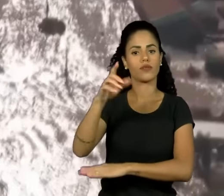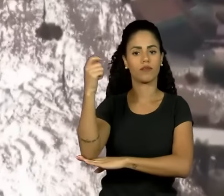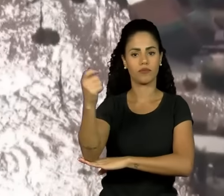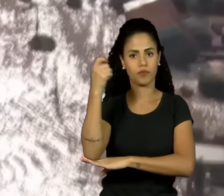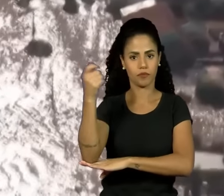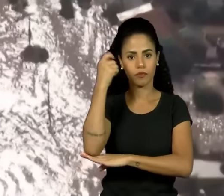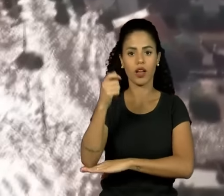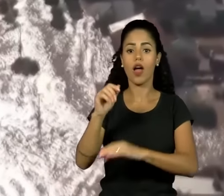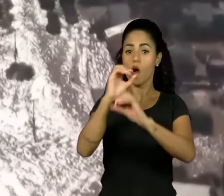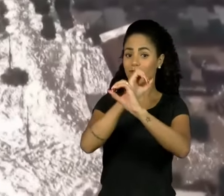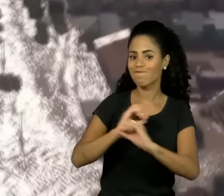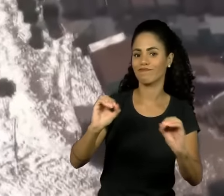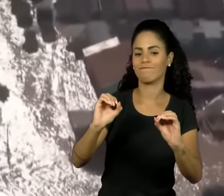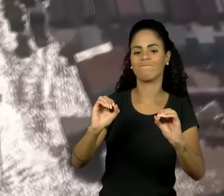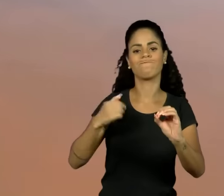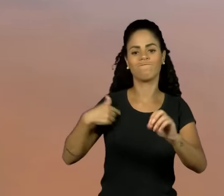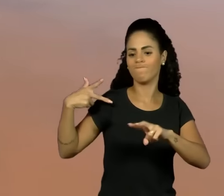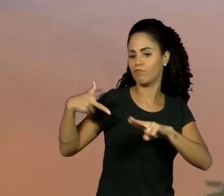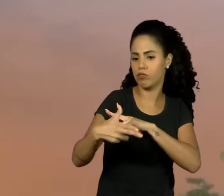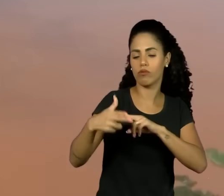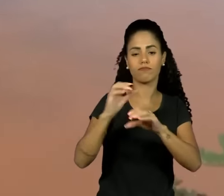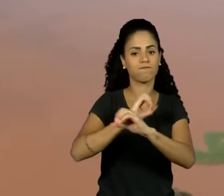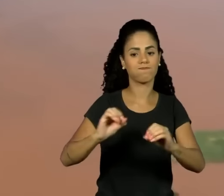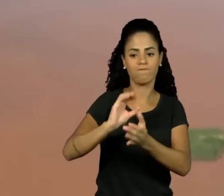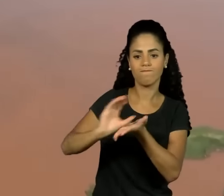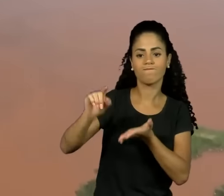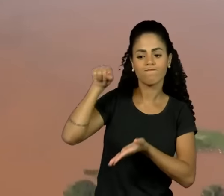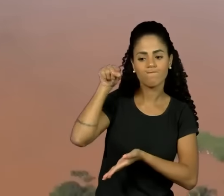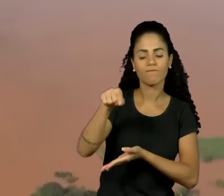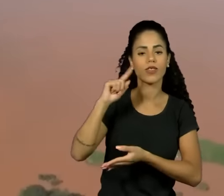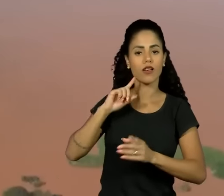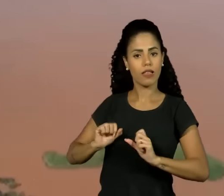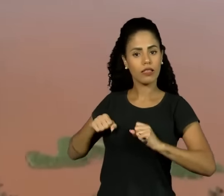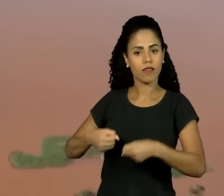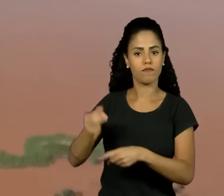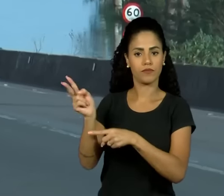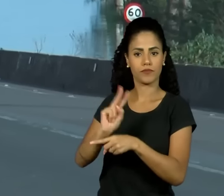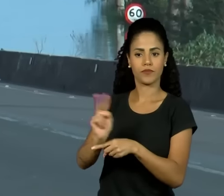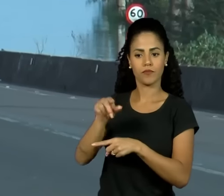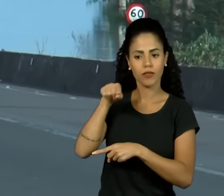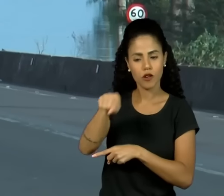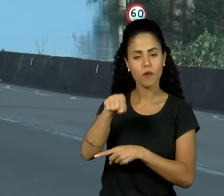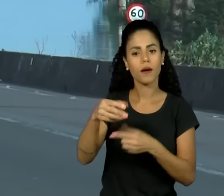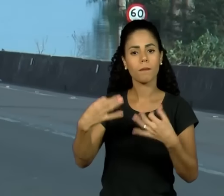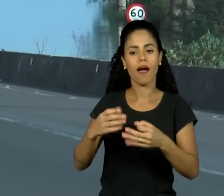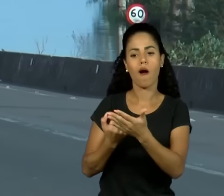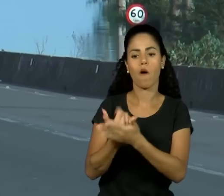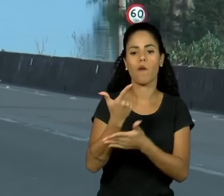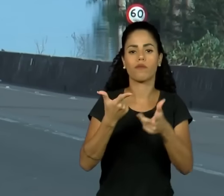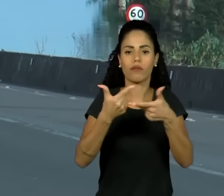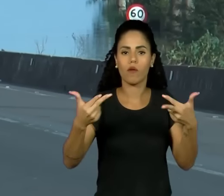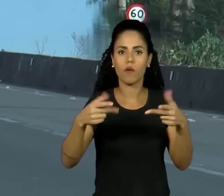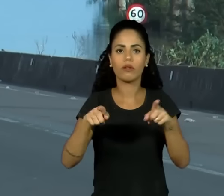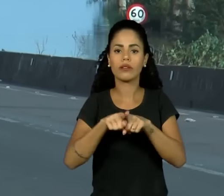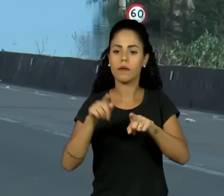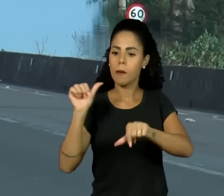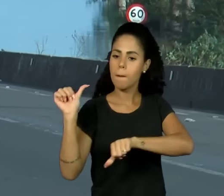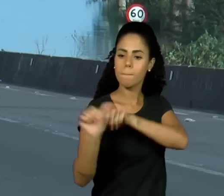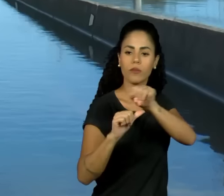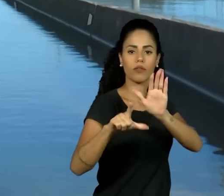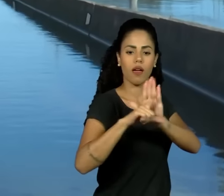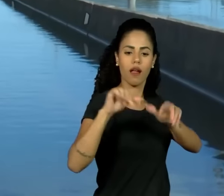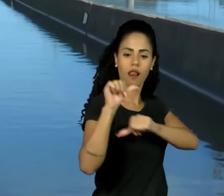foi zerado. Os cortes nas verbas destinadas à defesa civil para compra de equipamentos e mudanças na